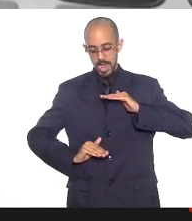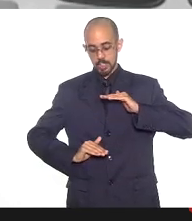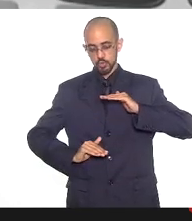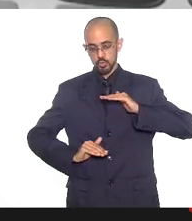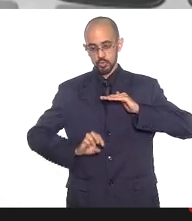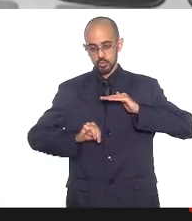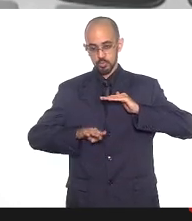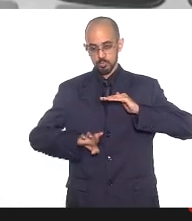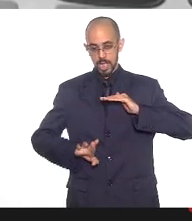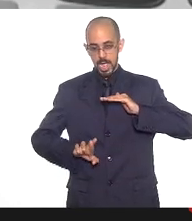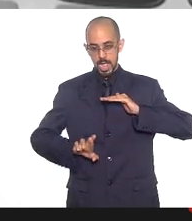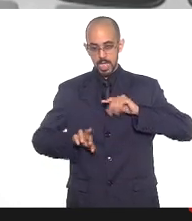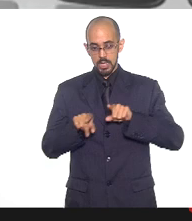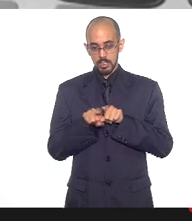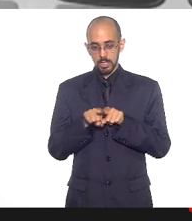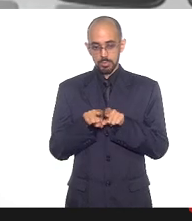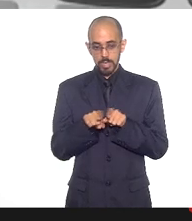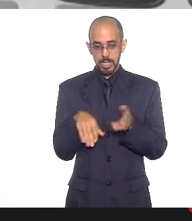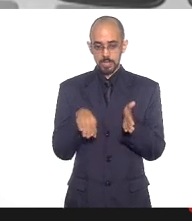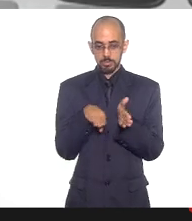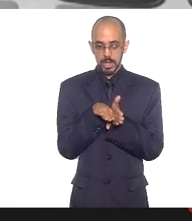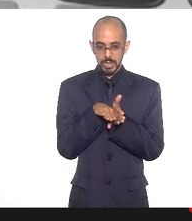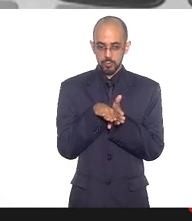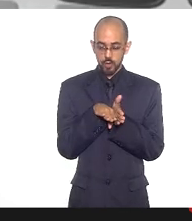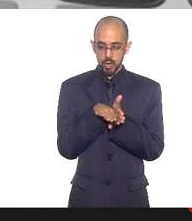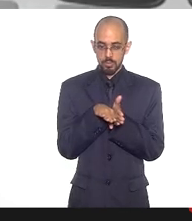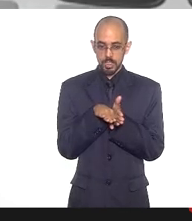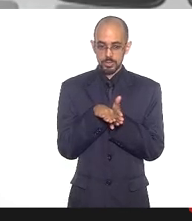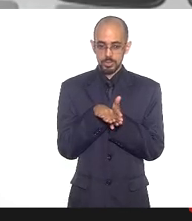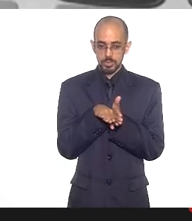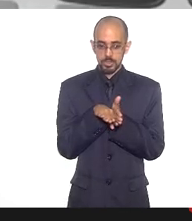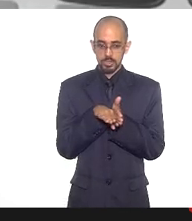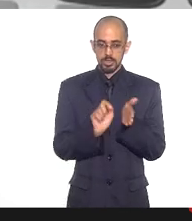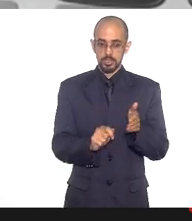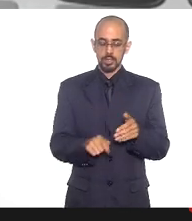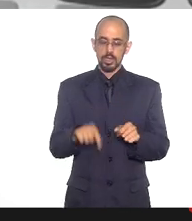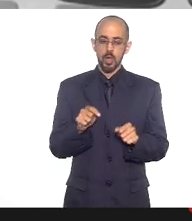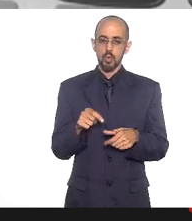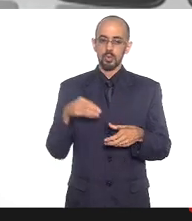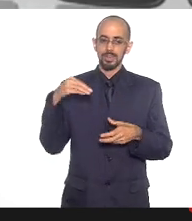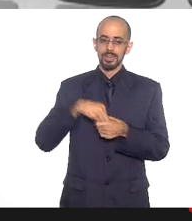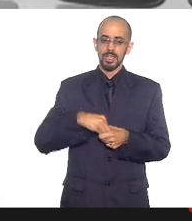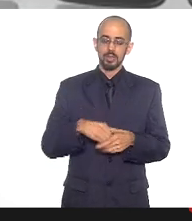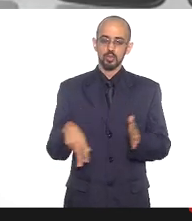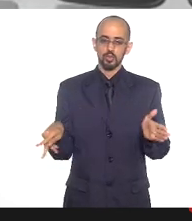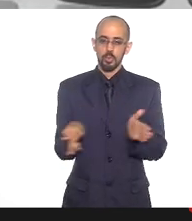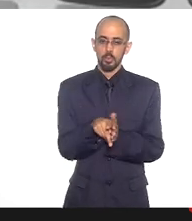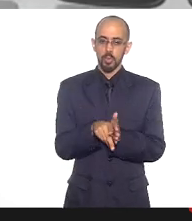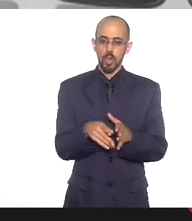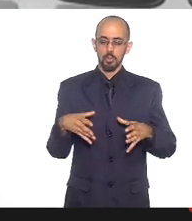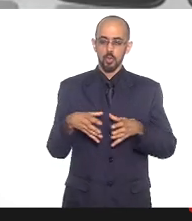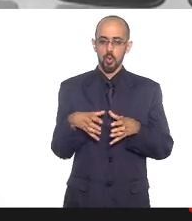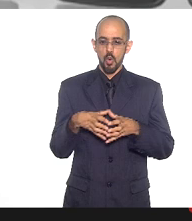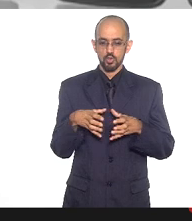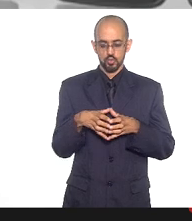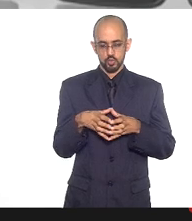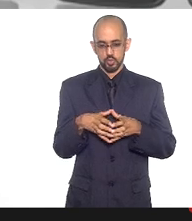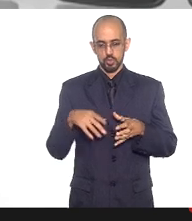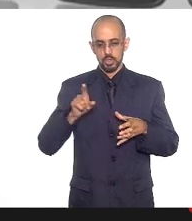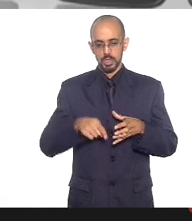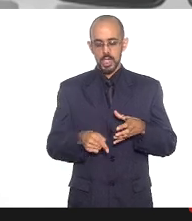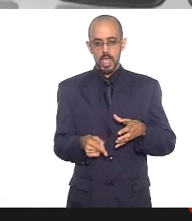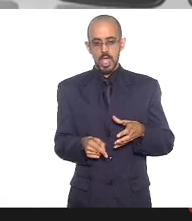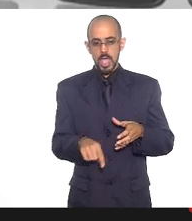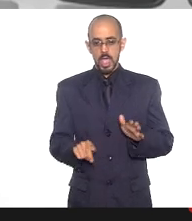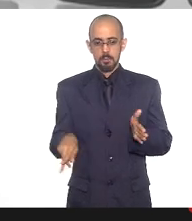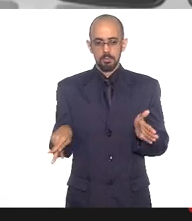também as plataformas até então mantidas dentro do próprio conglomerado, ou seja, que pertenciam